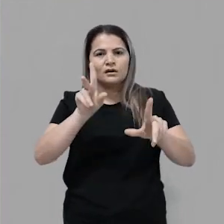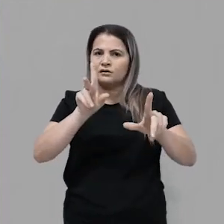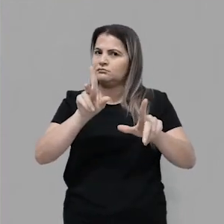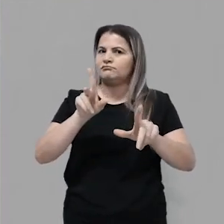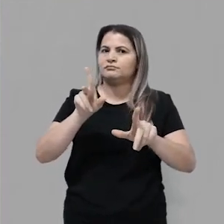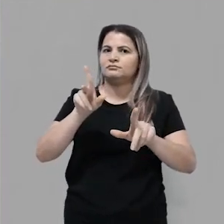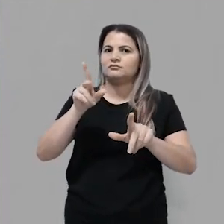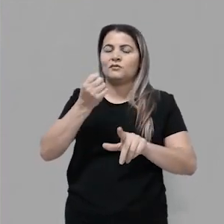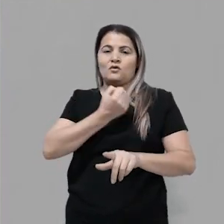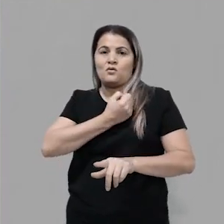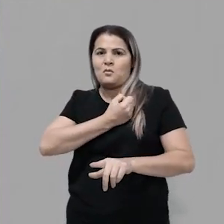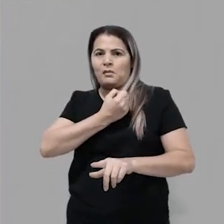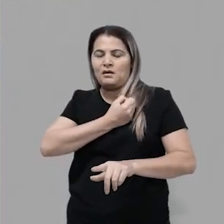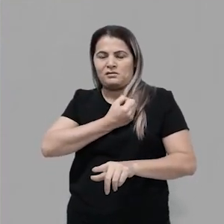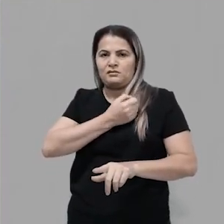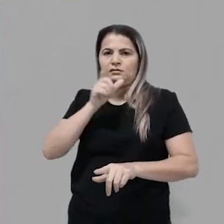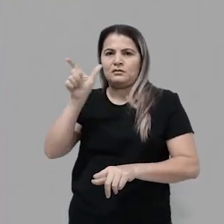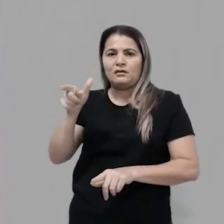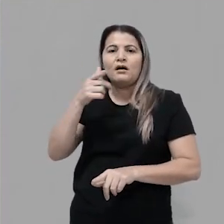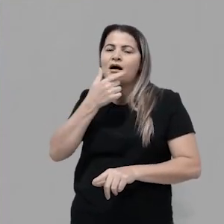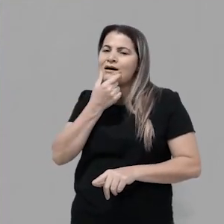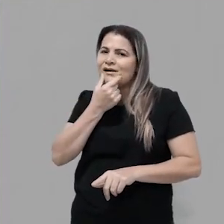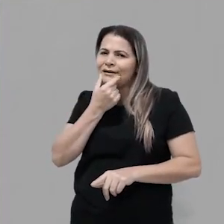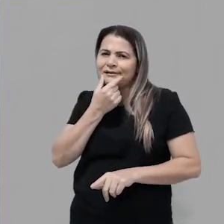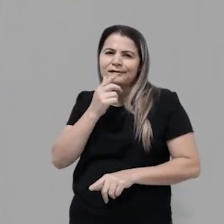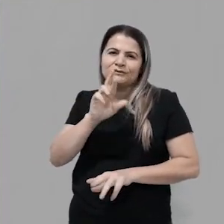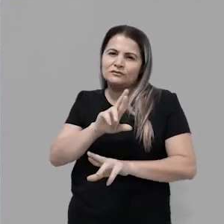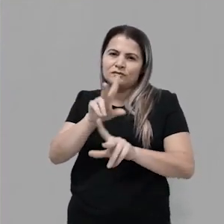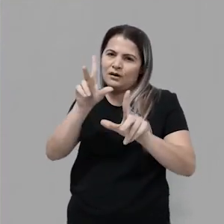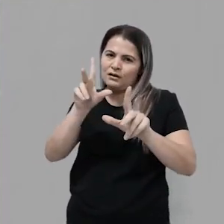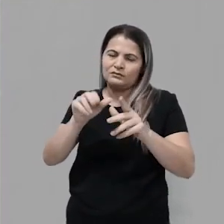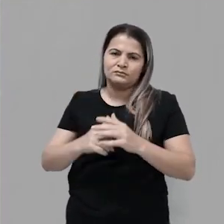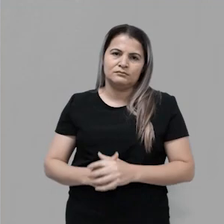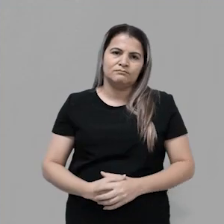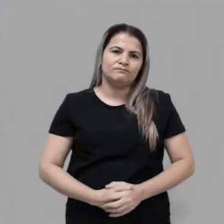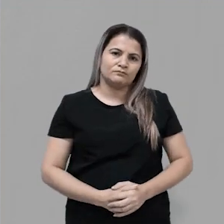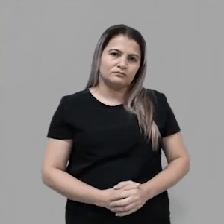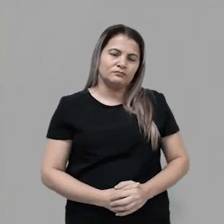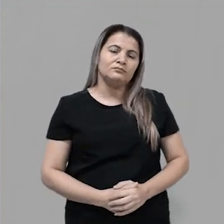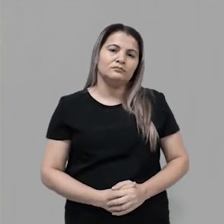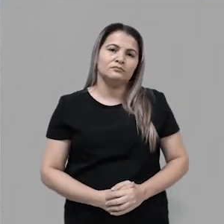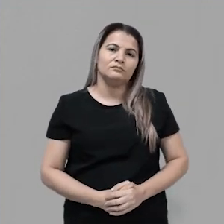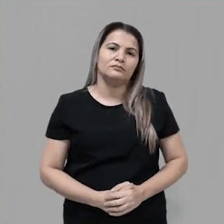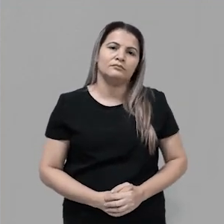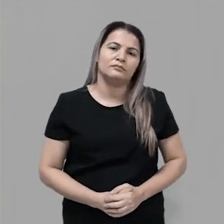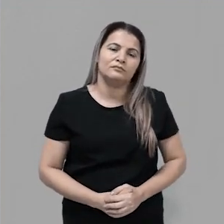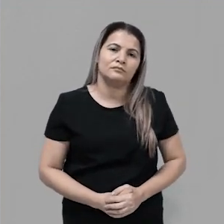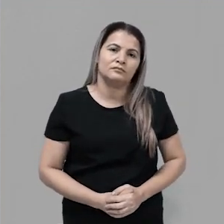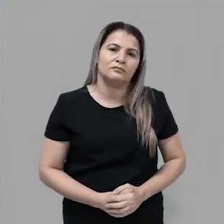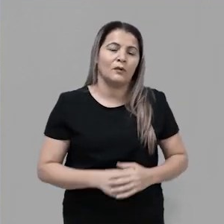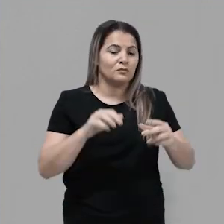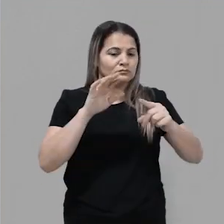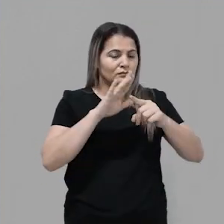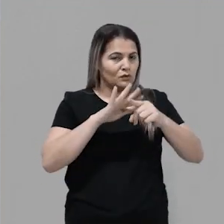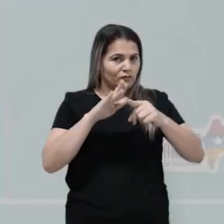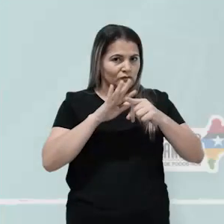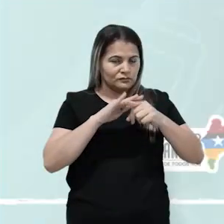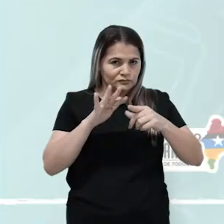não é considerado um grupo de palavras, tá bom? Considerando a morfologia.